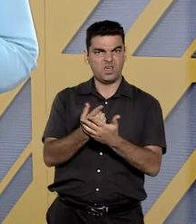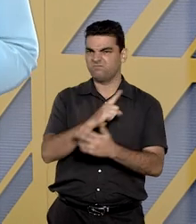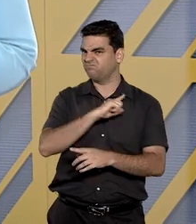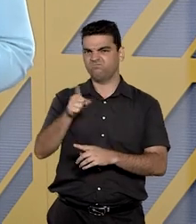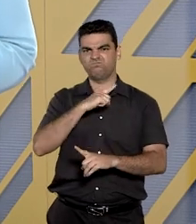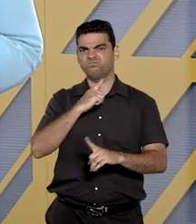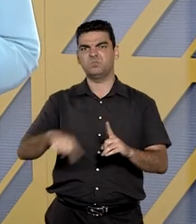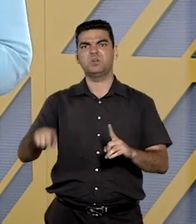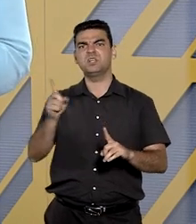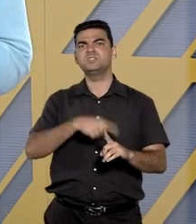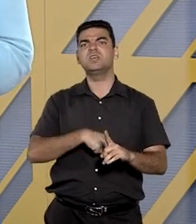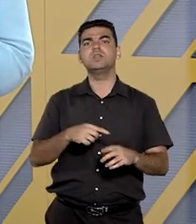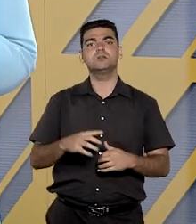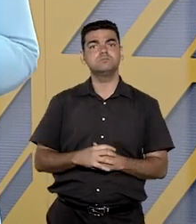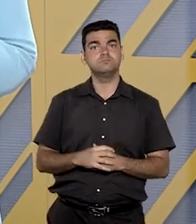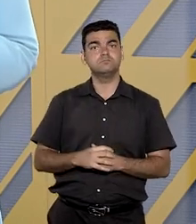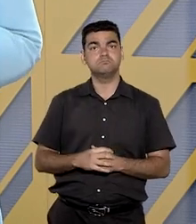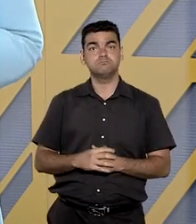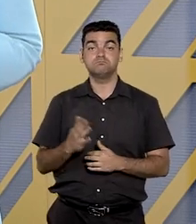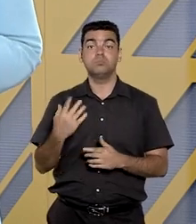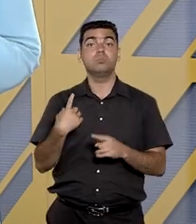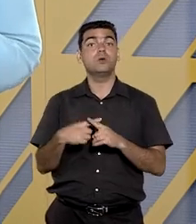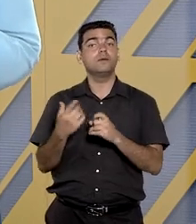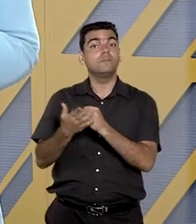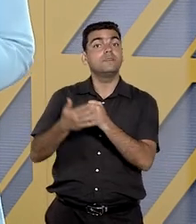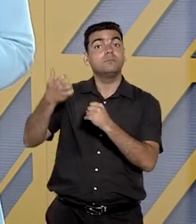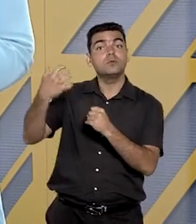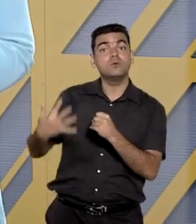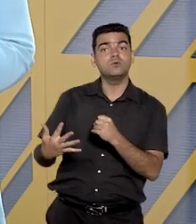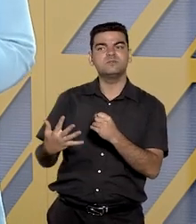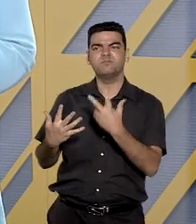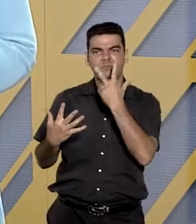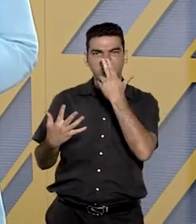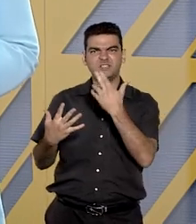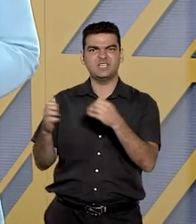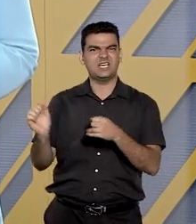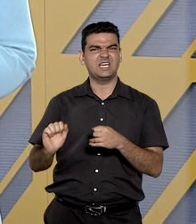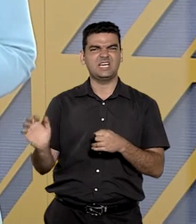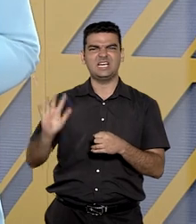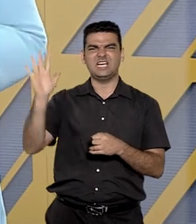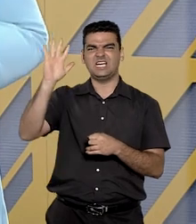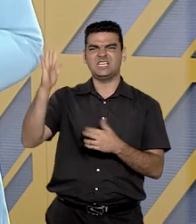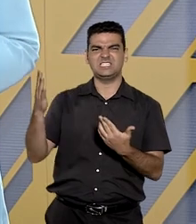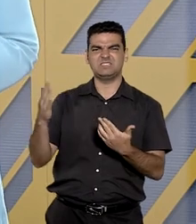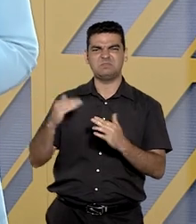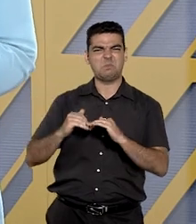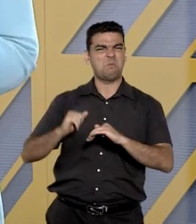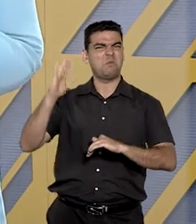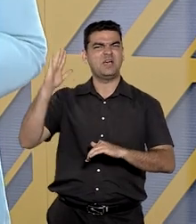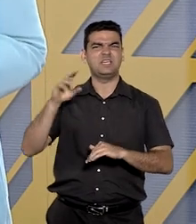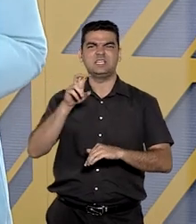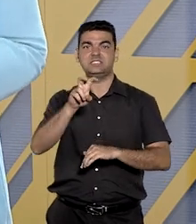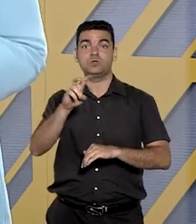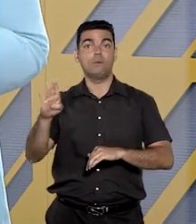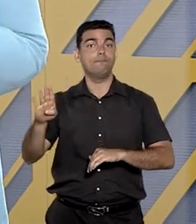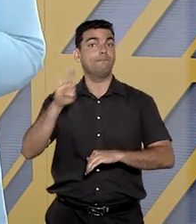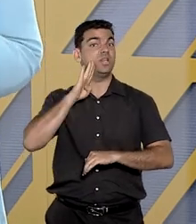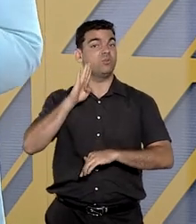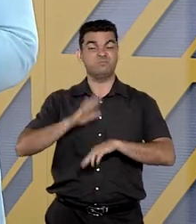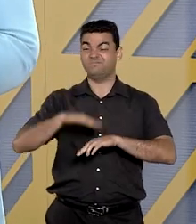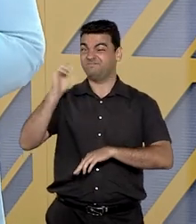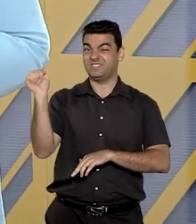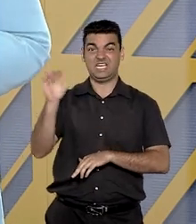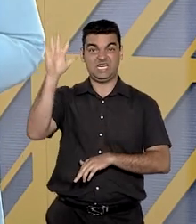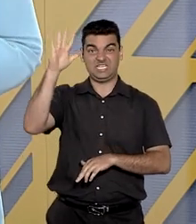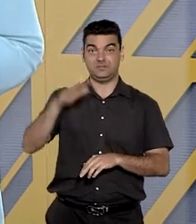impedir a continuidade do processo de compra de veículo, sob o fundamento de que o negócio alcançaria valores superiores a